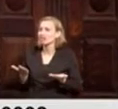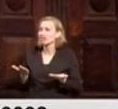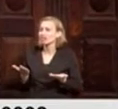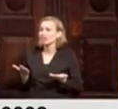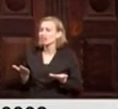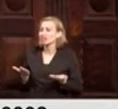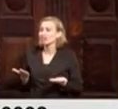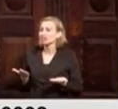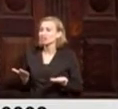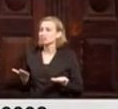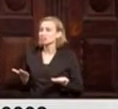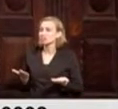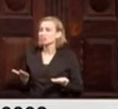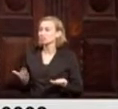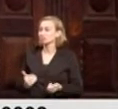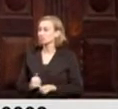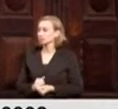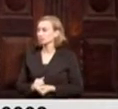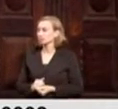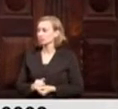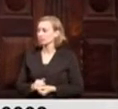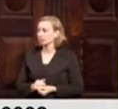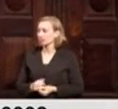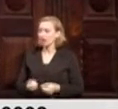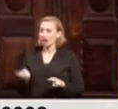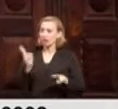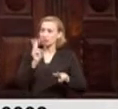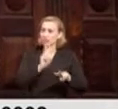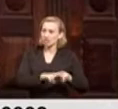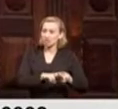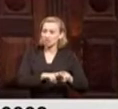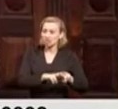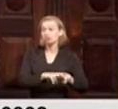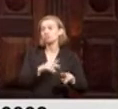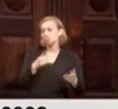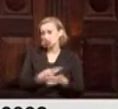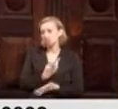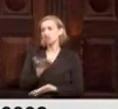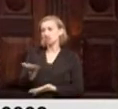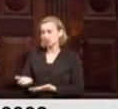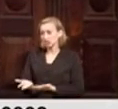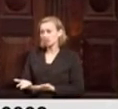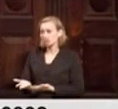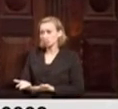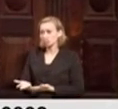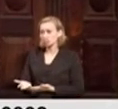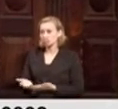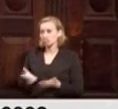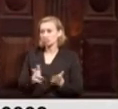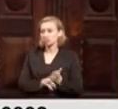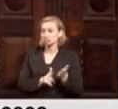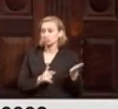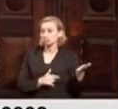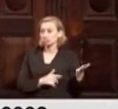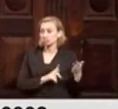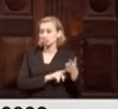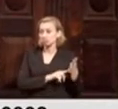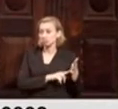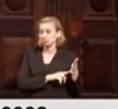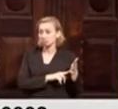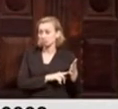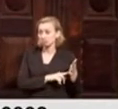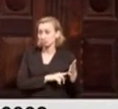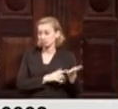defesa. A prisão preventiva aconteceu, e tem aqui a peça, que